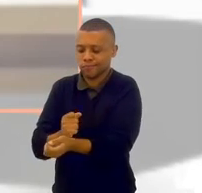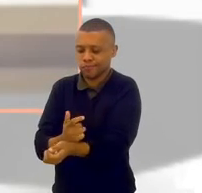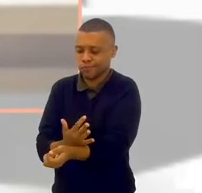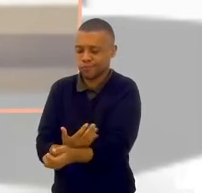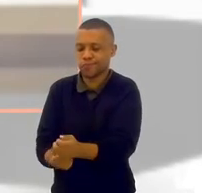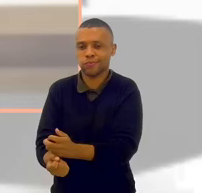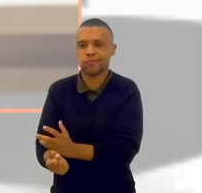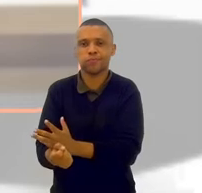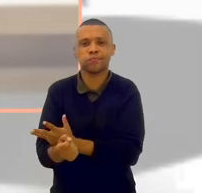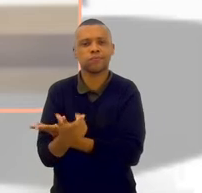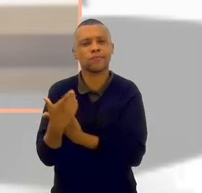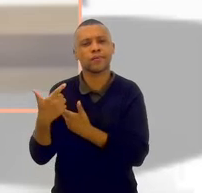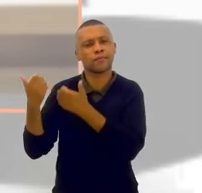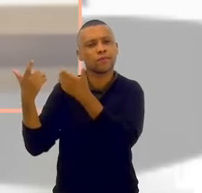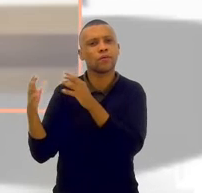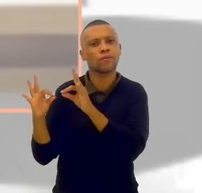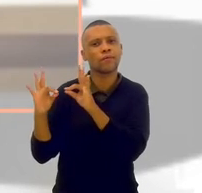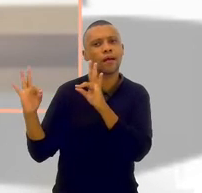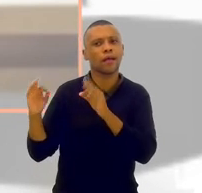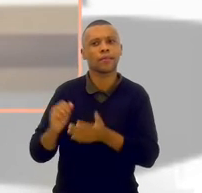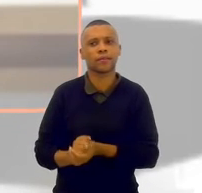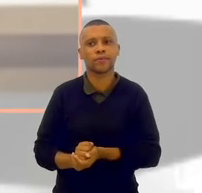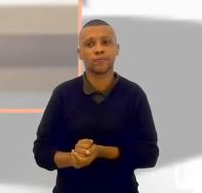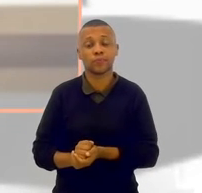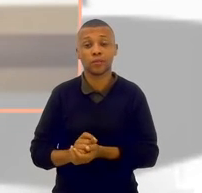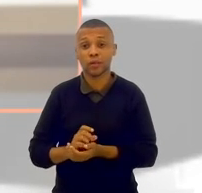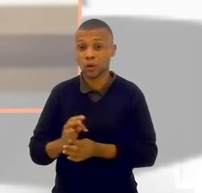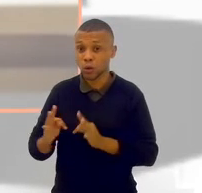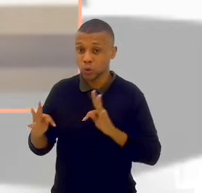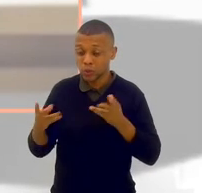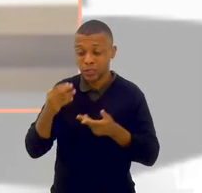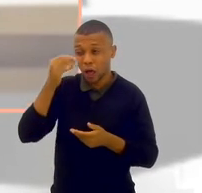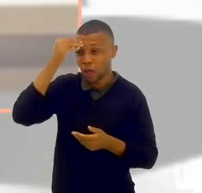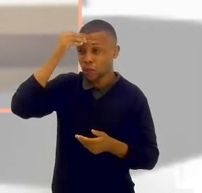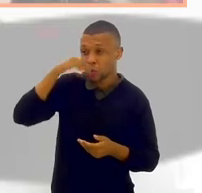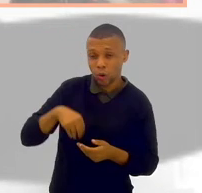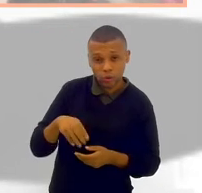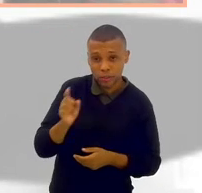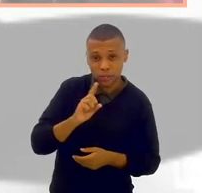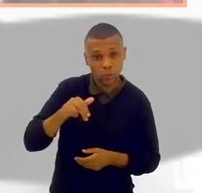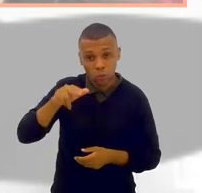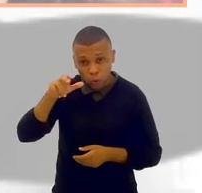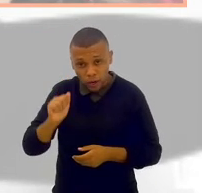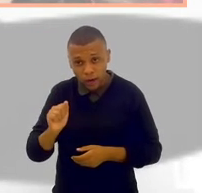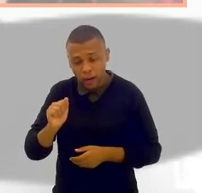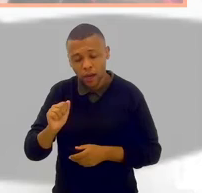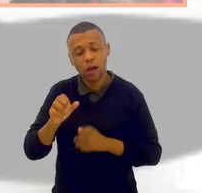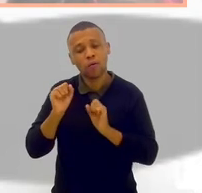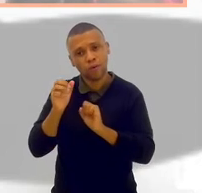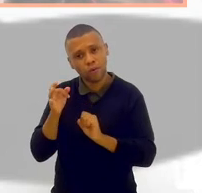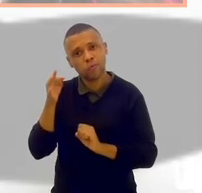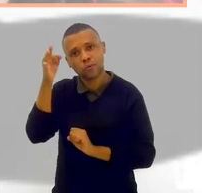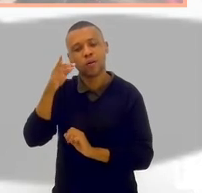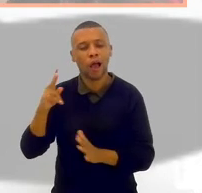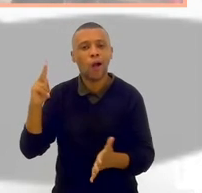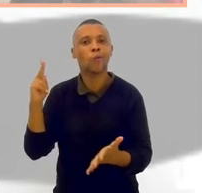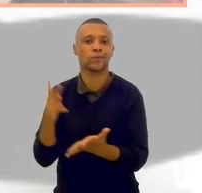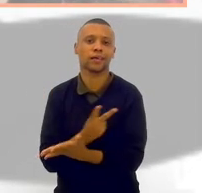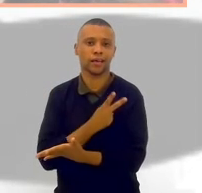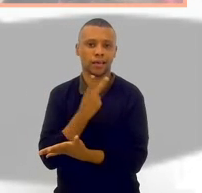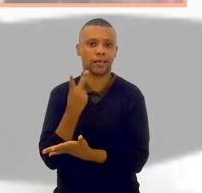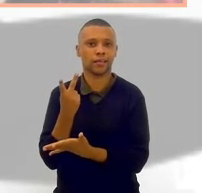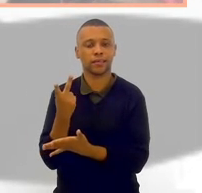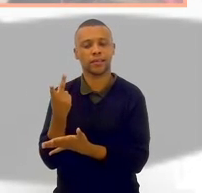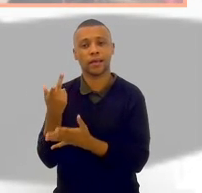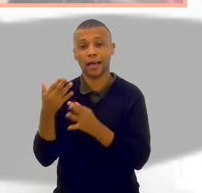Aliás, você falou uma frase aqui que eu até anotei: tudo que não se desiste acaba acontecendo. Ô, Vera, ô, meu É Deus. verdade. A Fa gente tem que